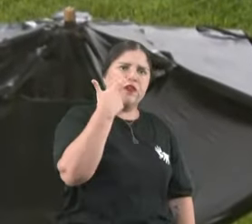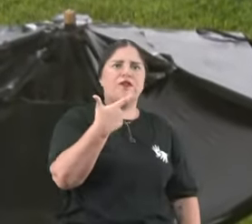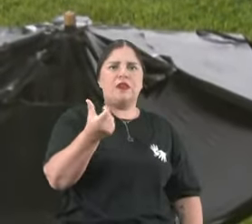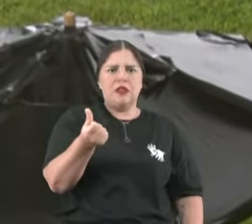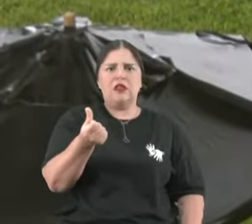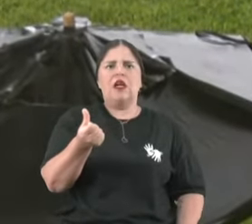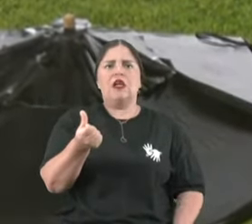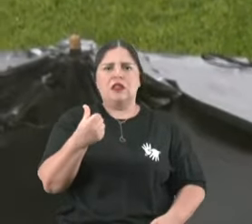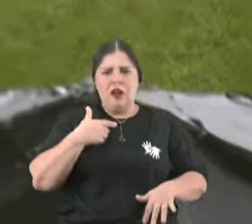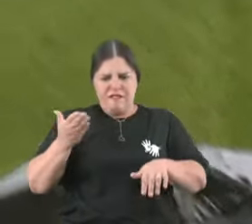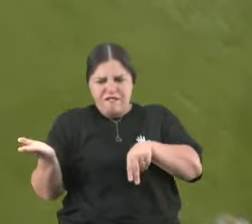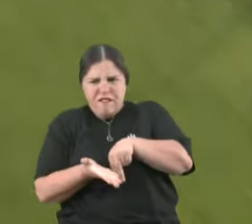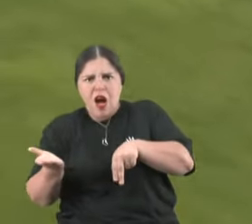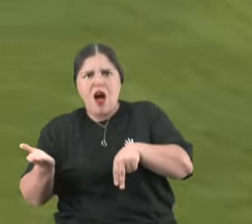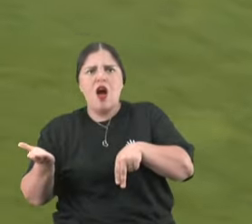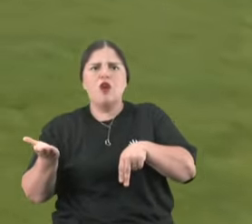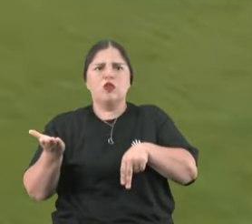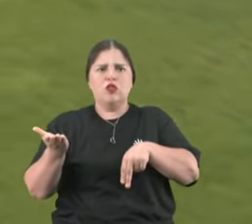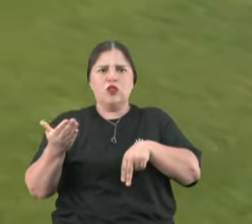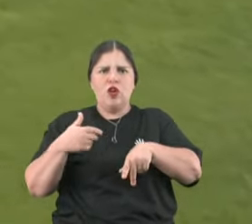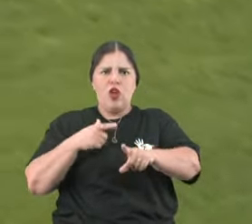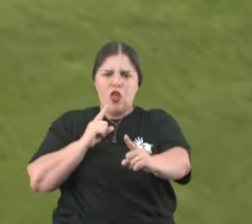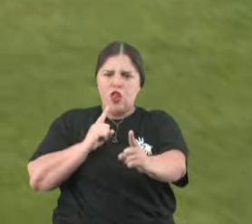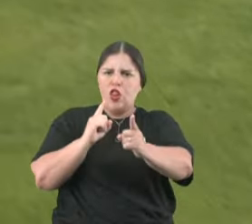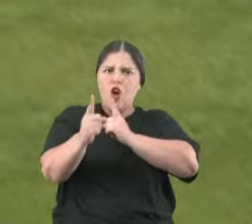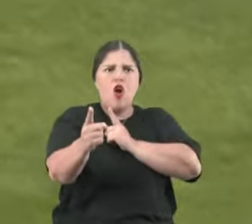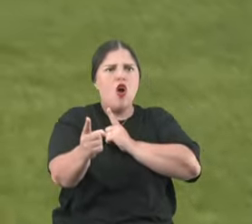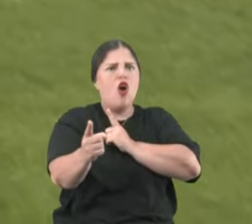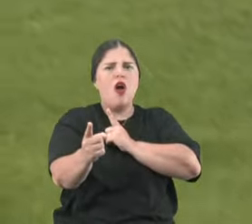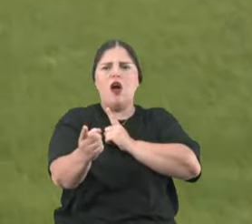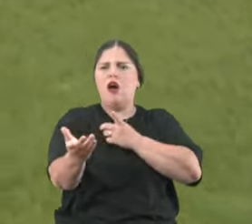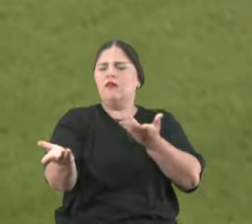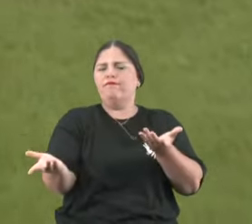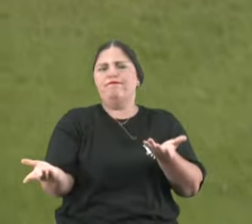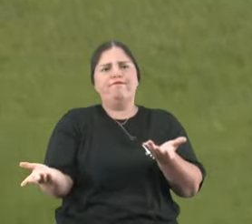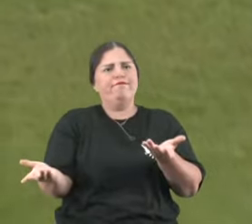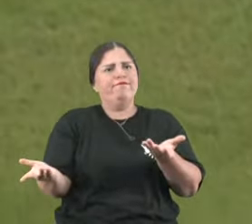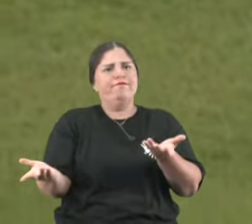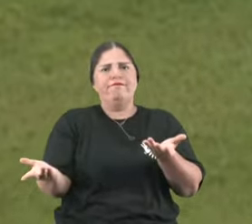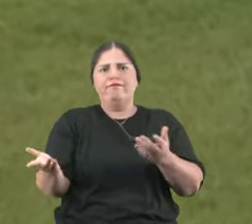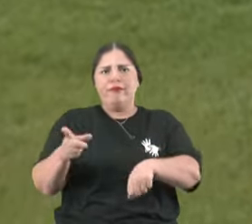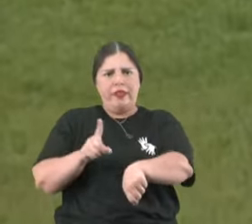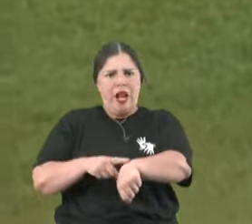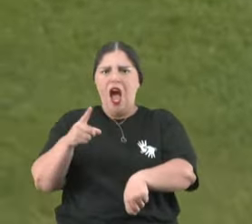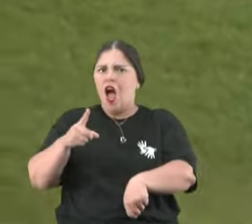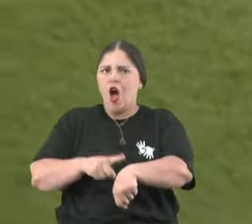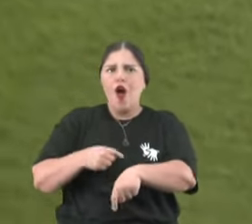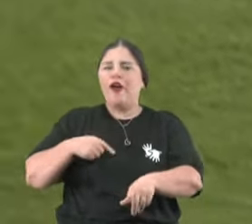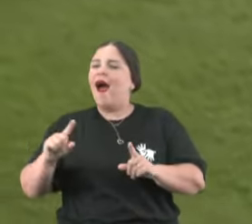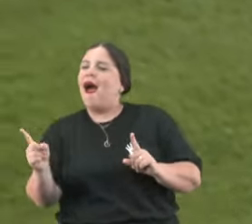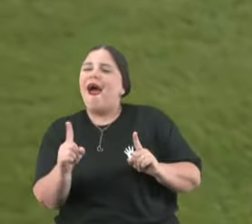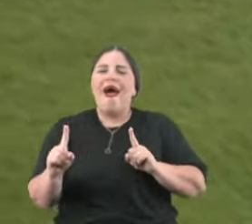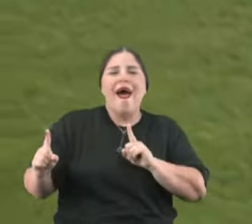lugar do Heron. Cara, acabou de entrar numa disputa que me pareceu, de